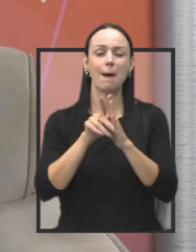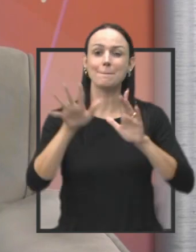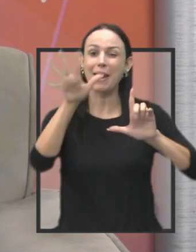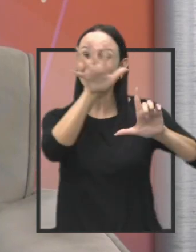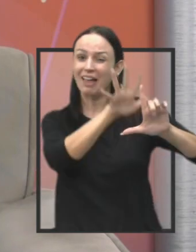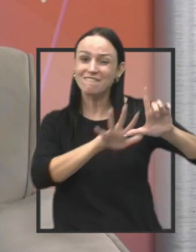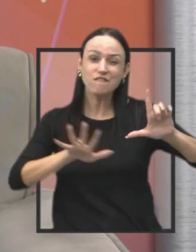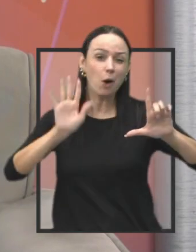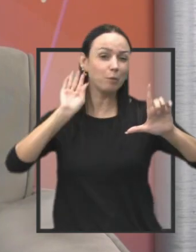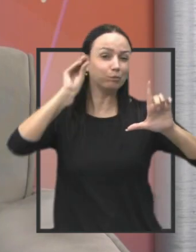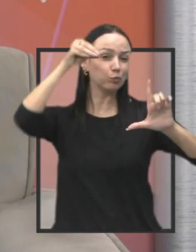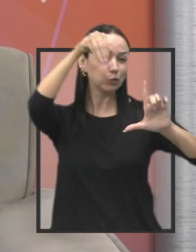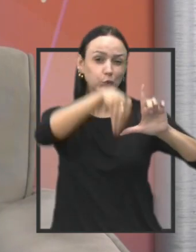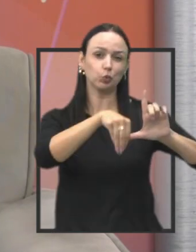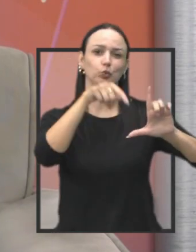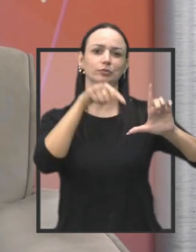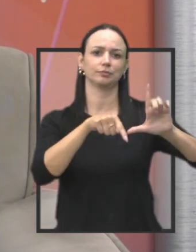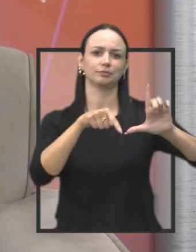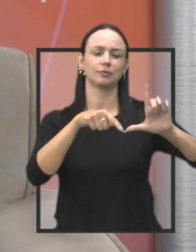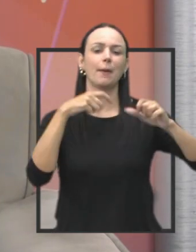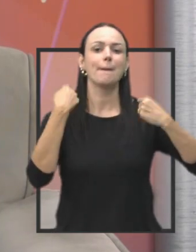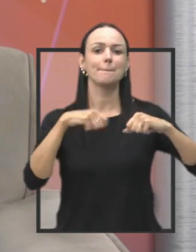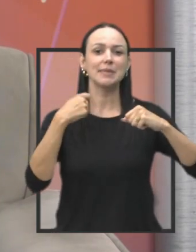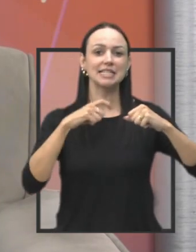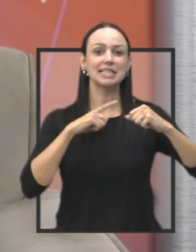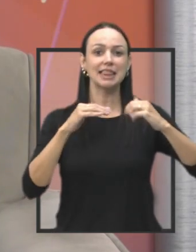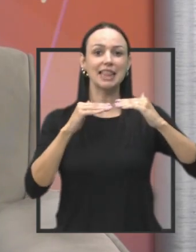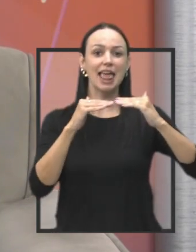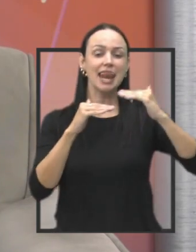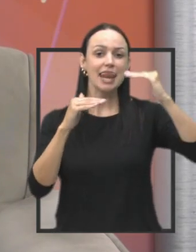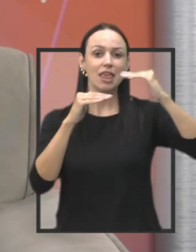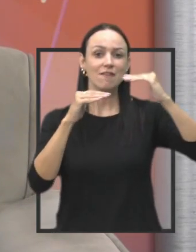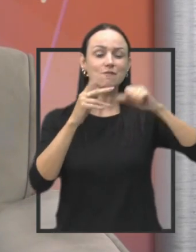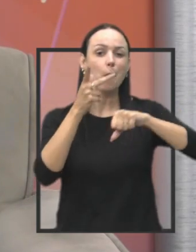E precisa ser nível prata ou ouro.